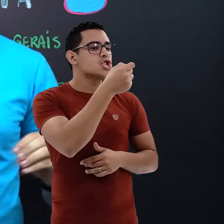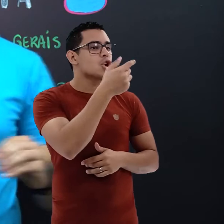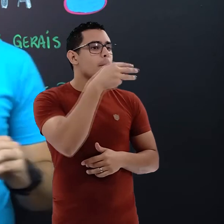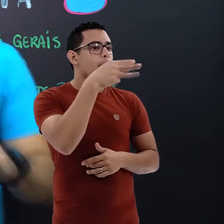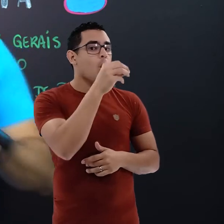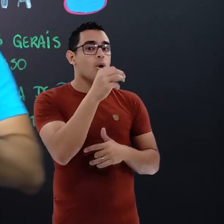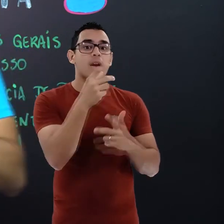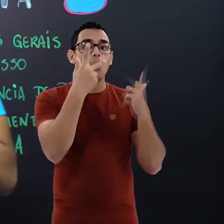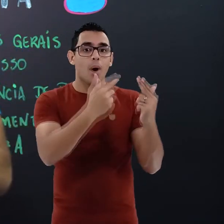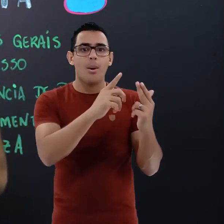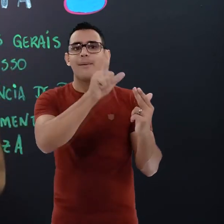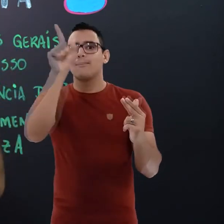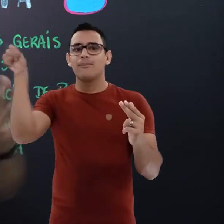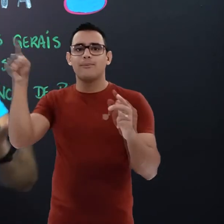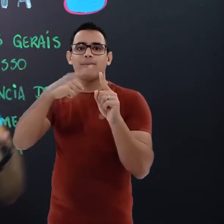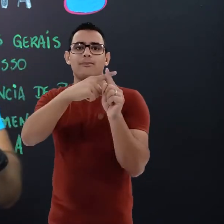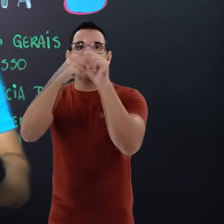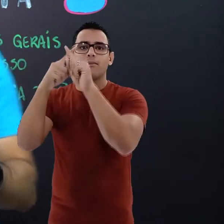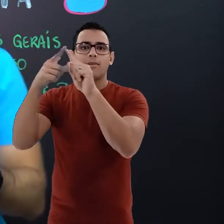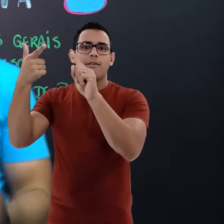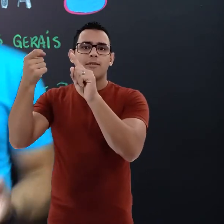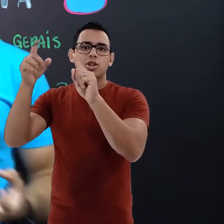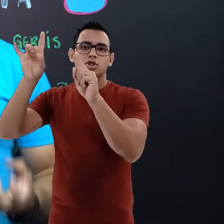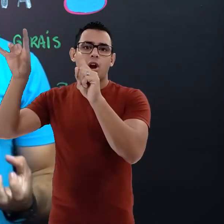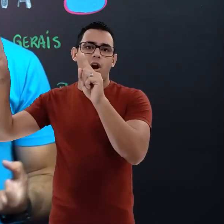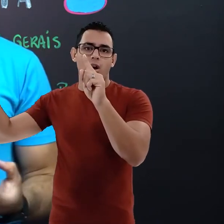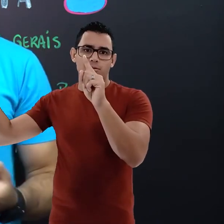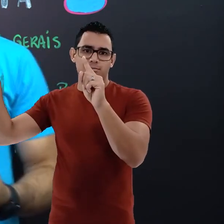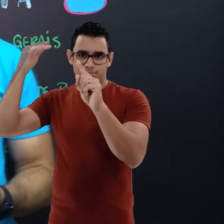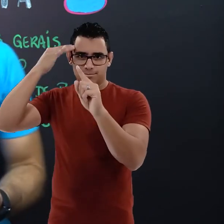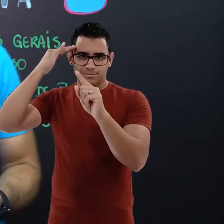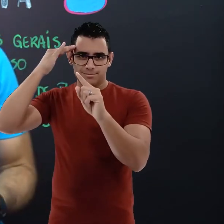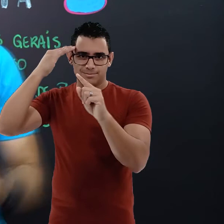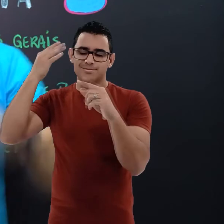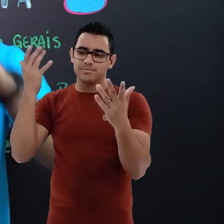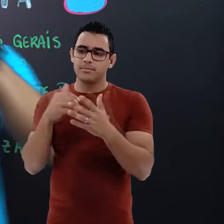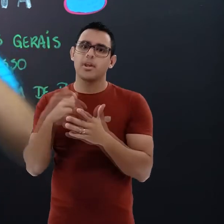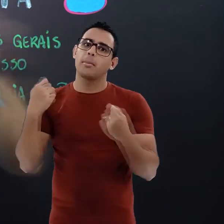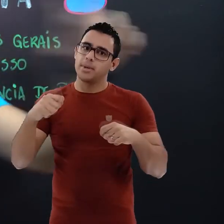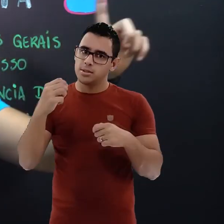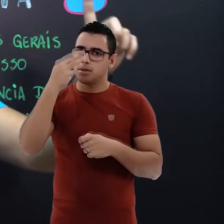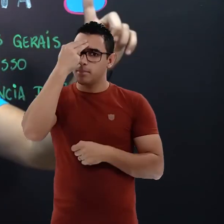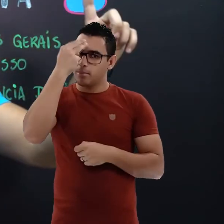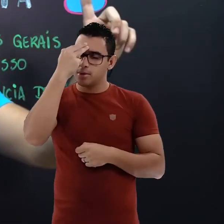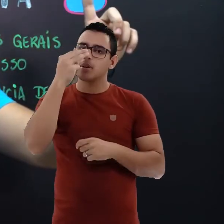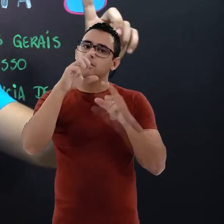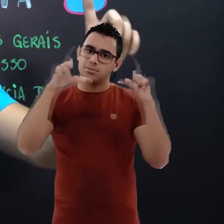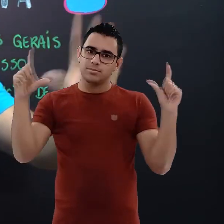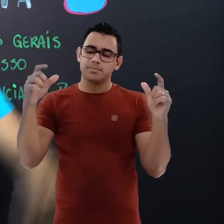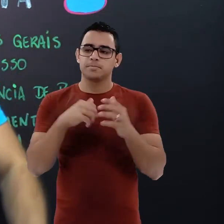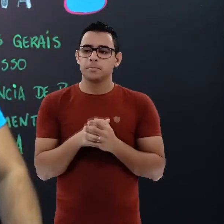sem neuro. E para a gente fechar, pegou o problema estequiométrico. Primeira coisa, monta a